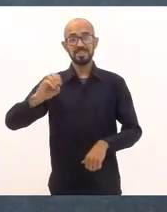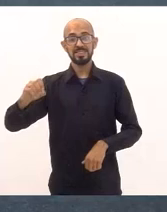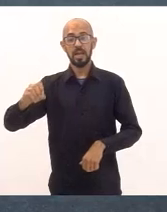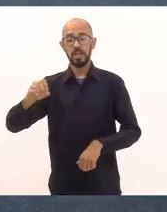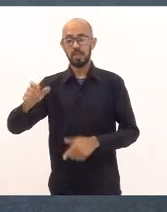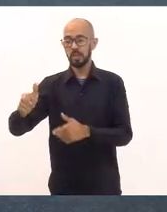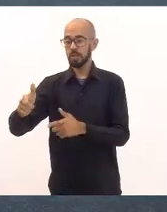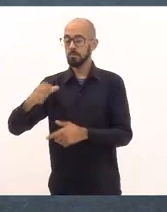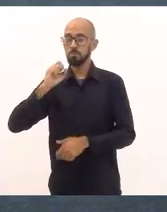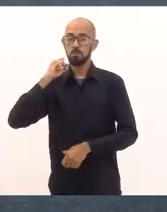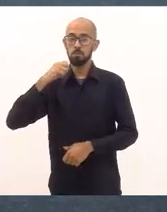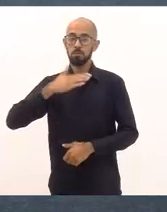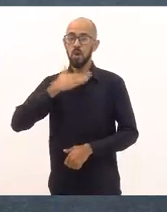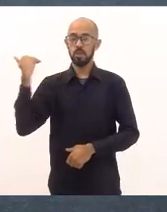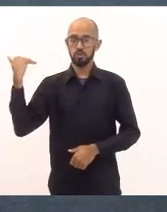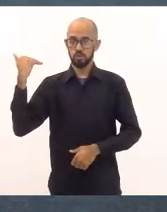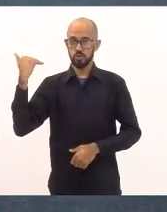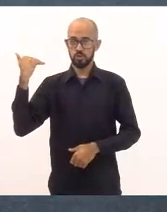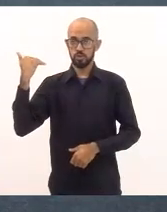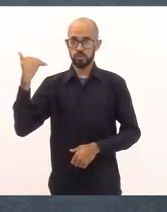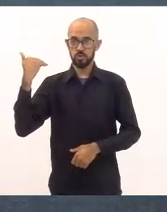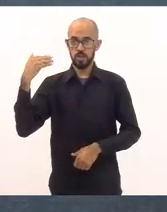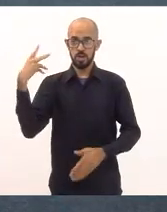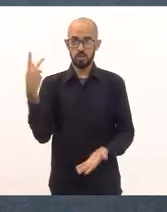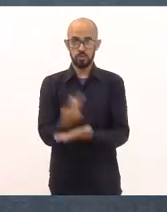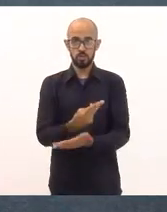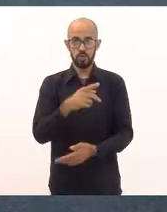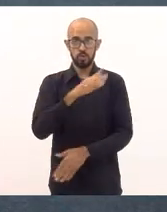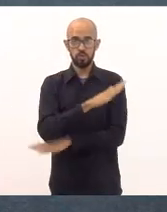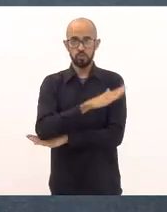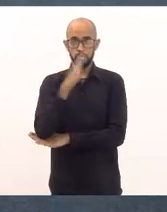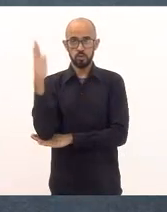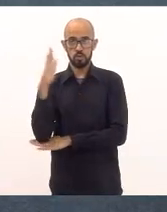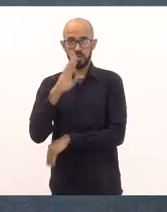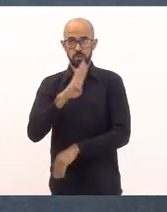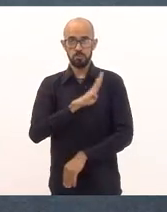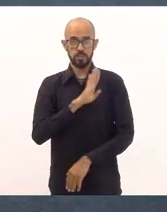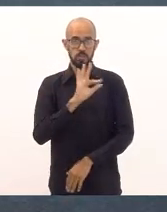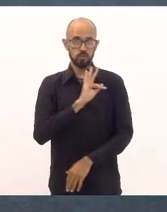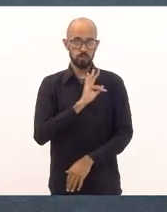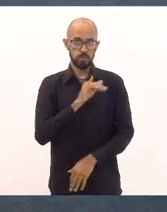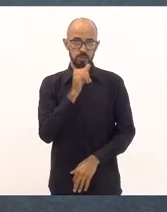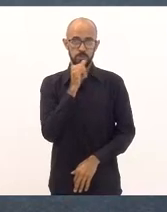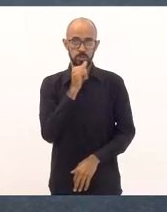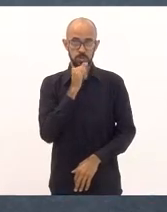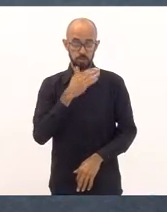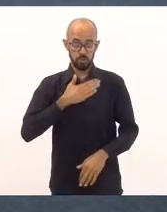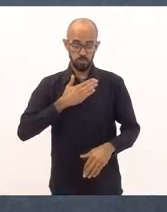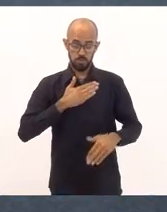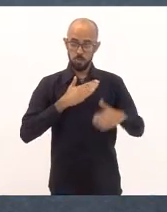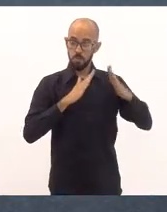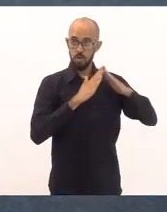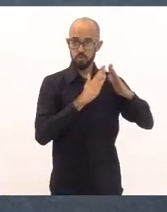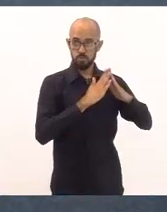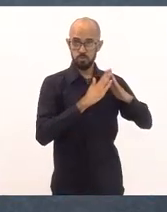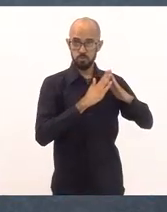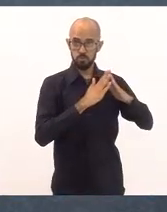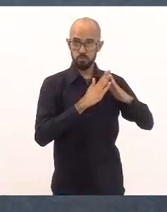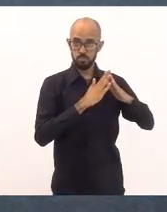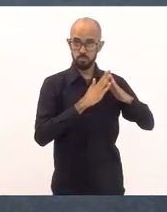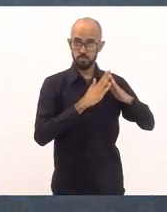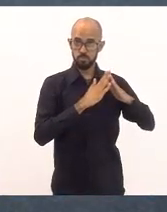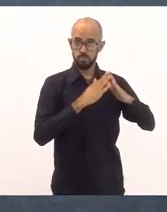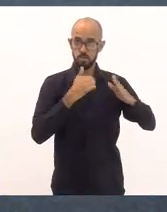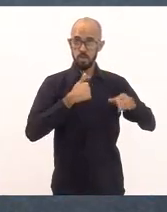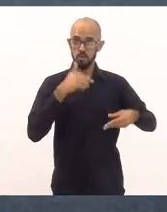homicídios irão acontecer em 24 horas na minha região, que é a Baixada Fluminense. Então, votei com muita tranquilidade naquele